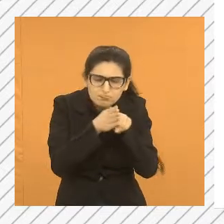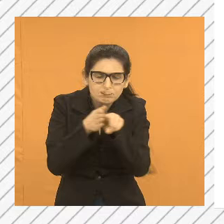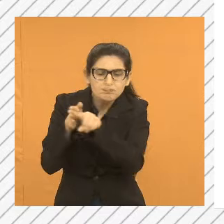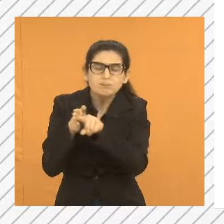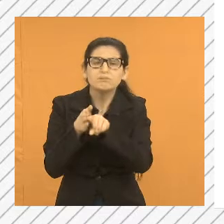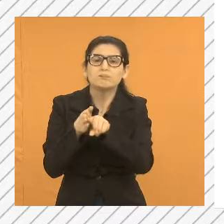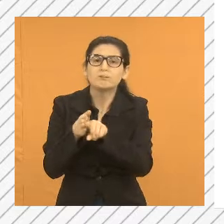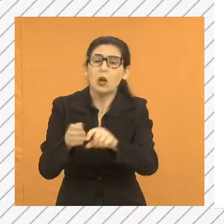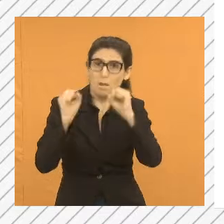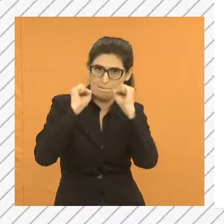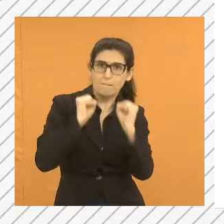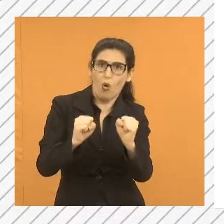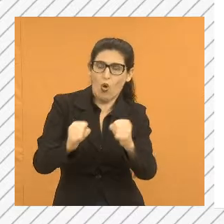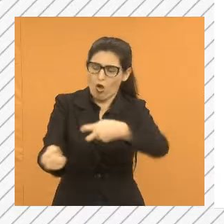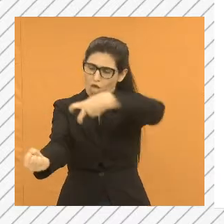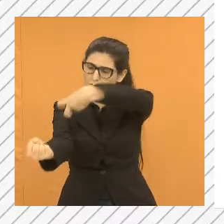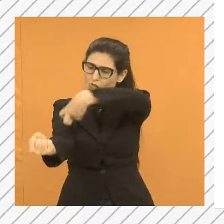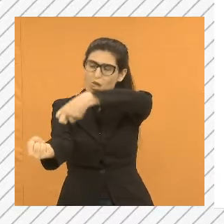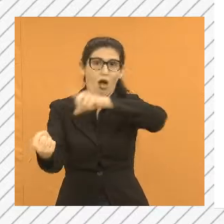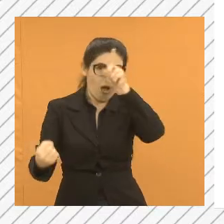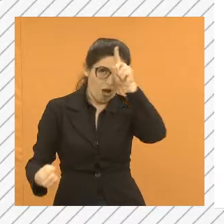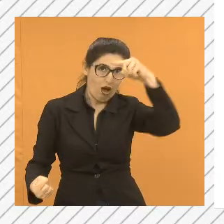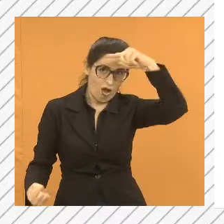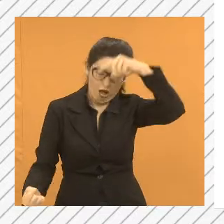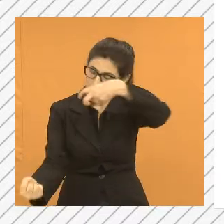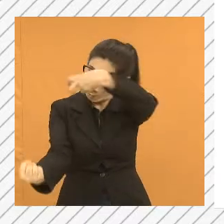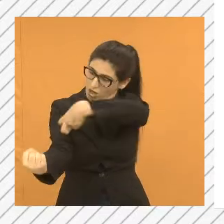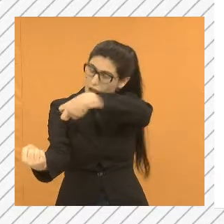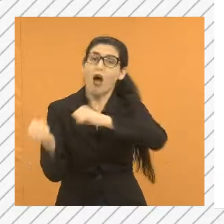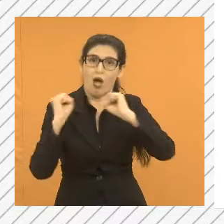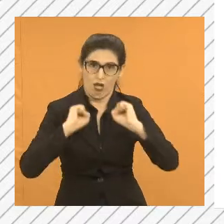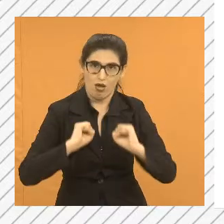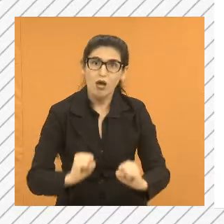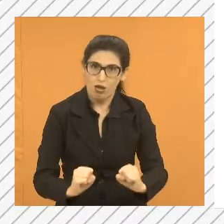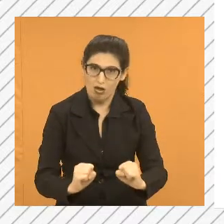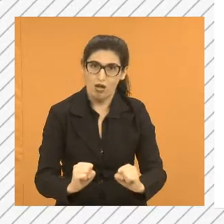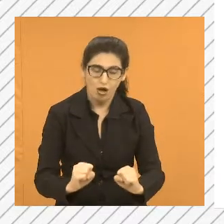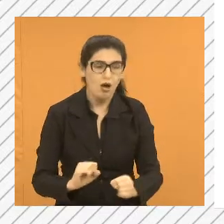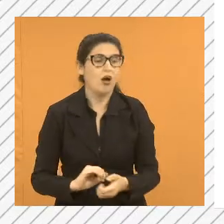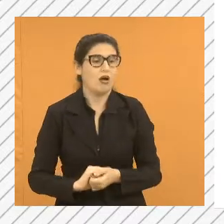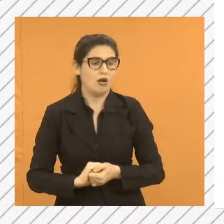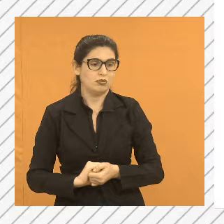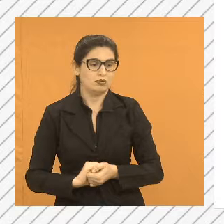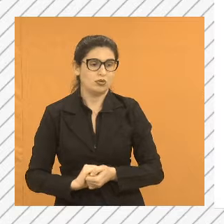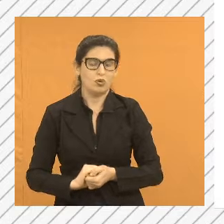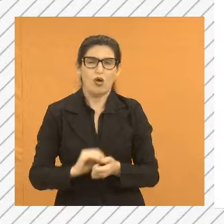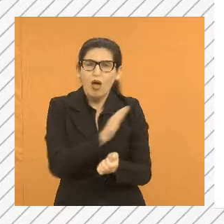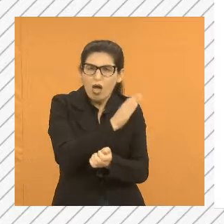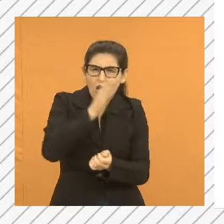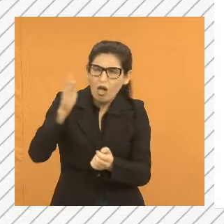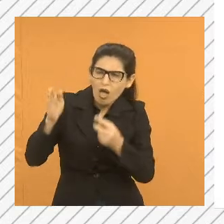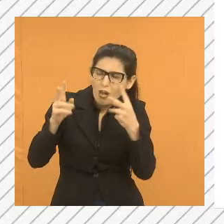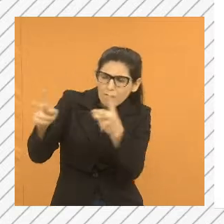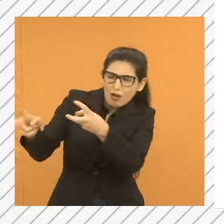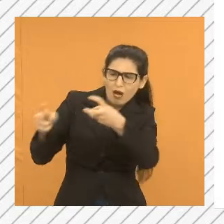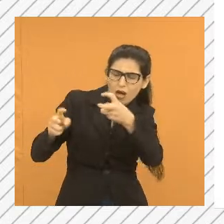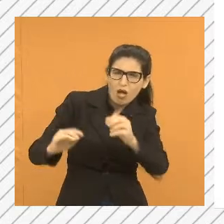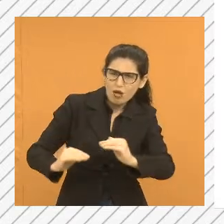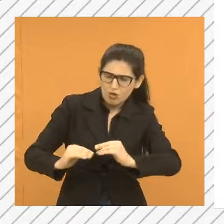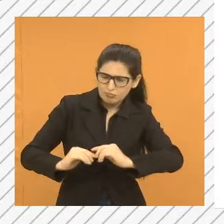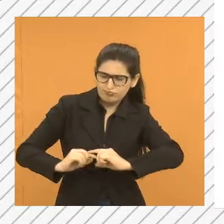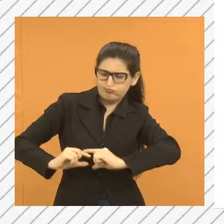autorizações para internação hospitalar, apontando na última coluna para um aumento